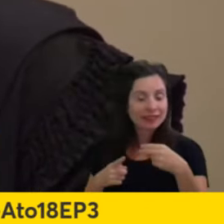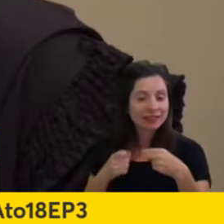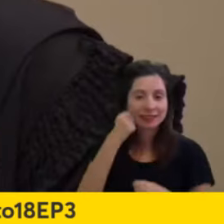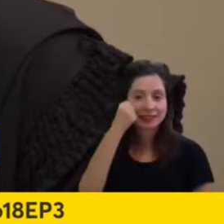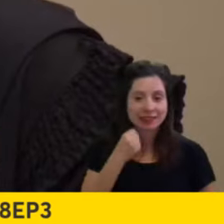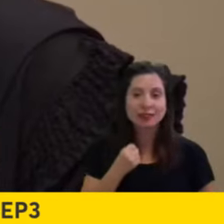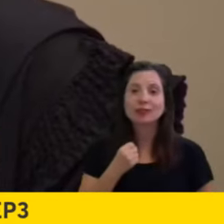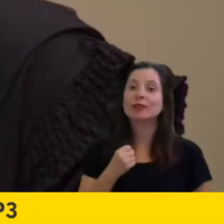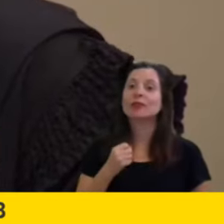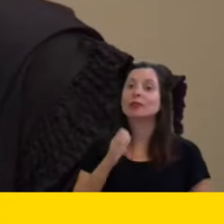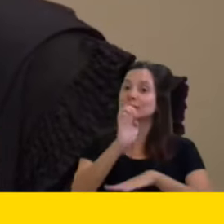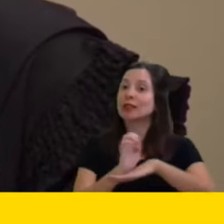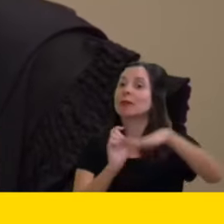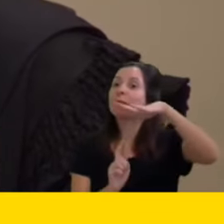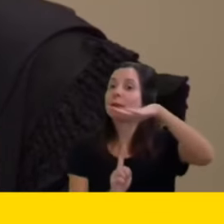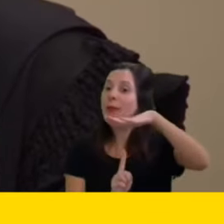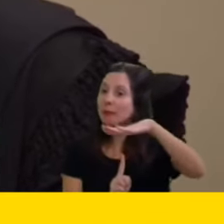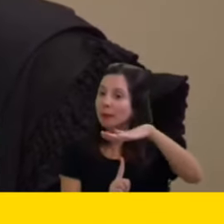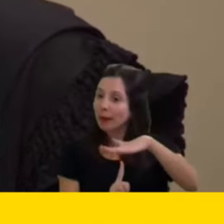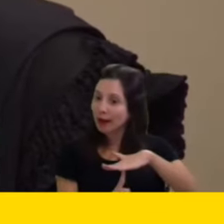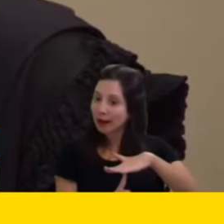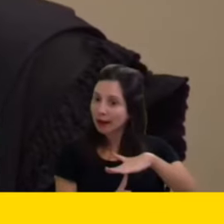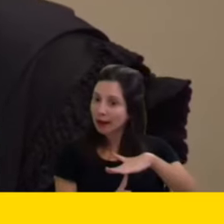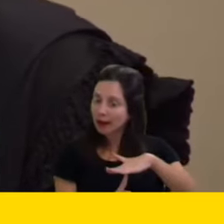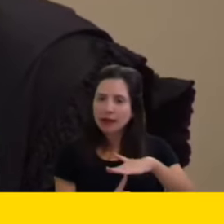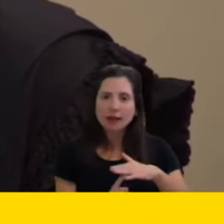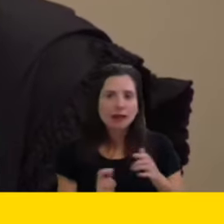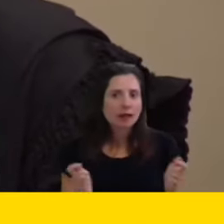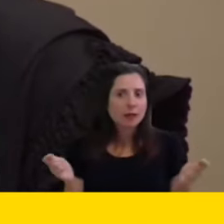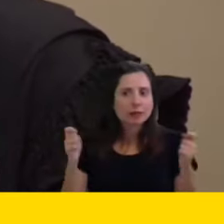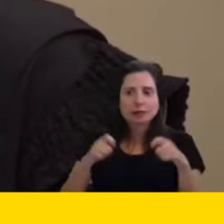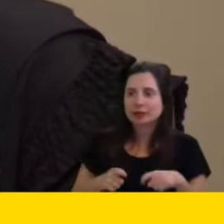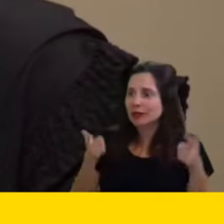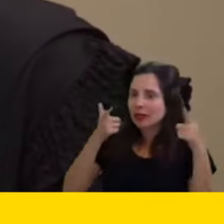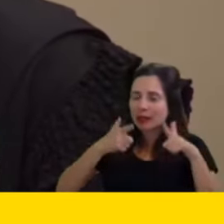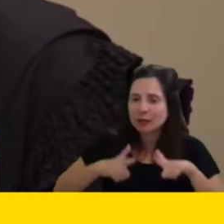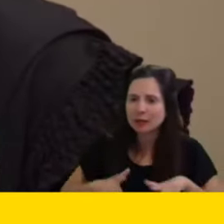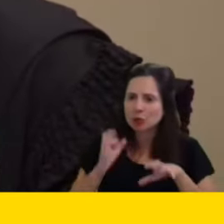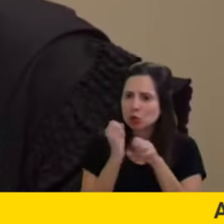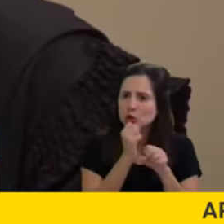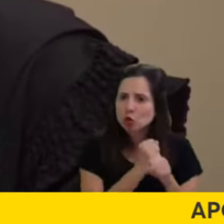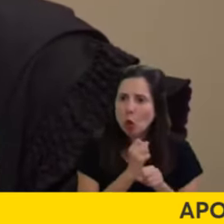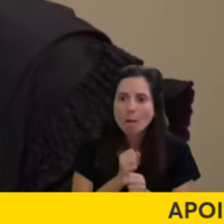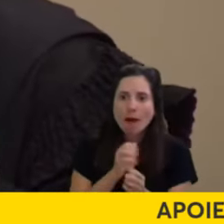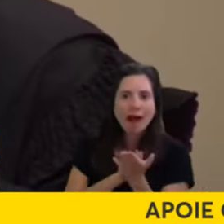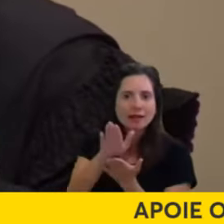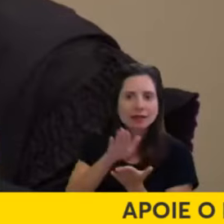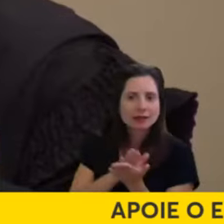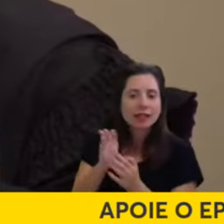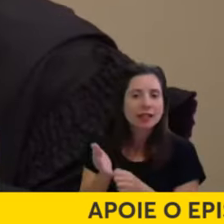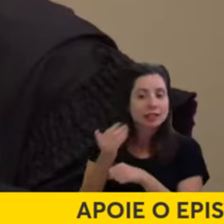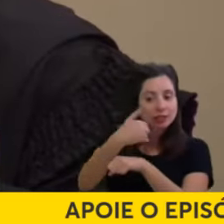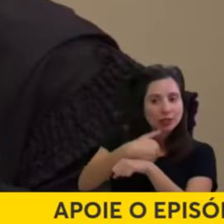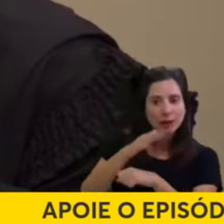Paraná nessa linha não é possível repito simplesmente somar as despesas das